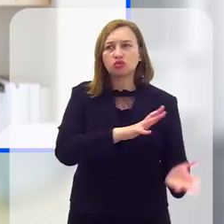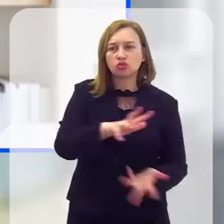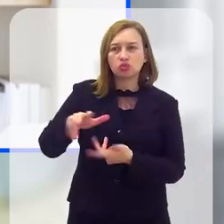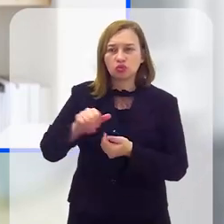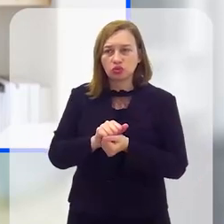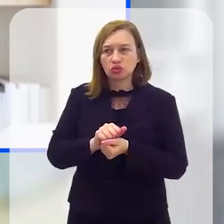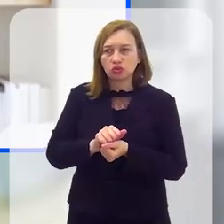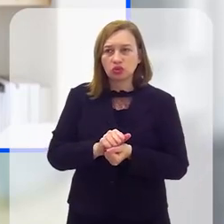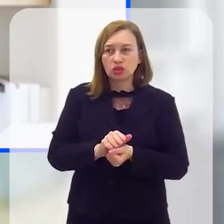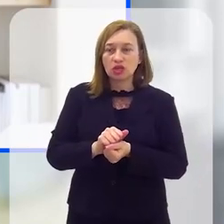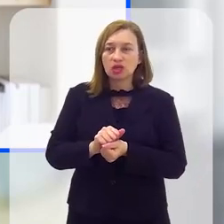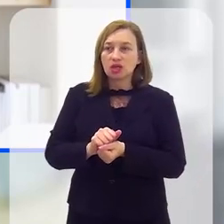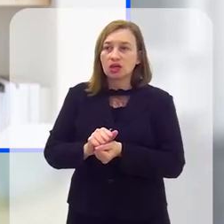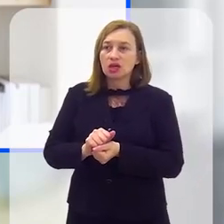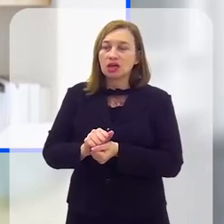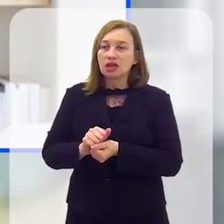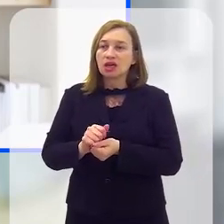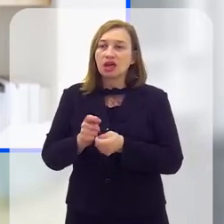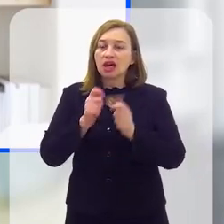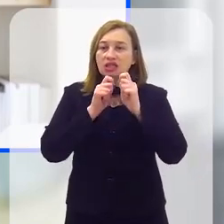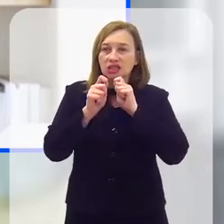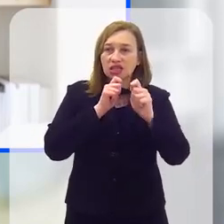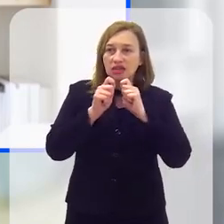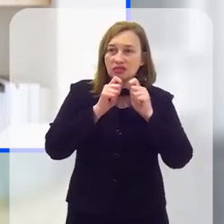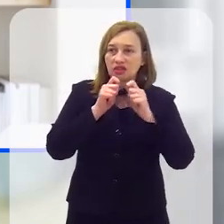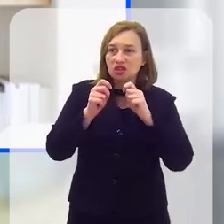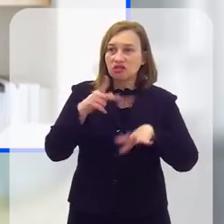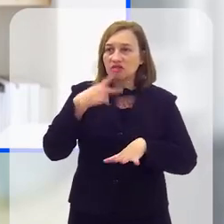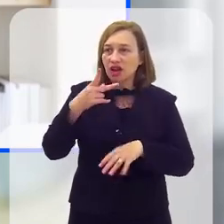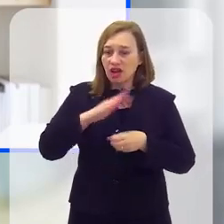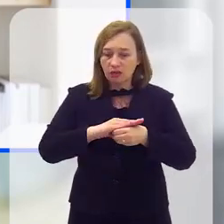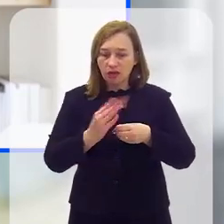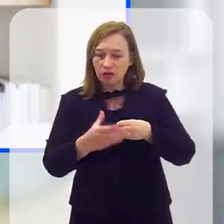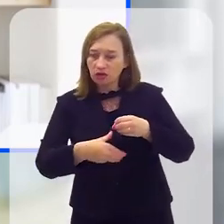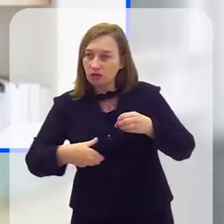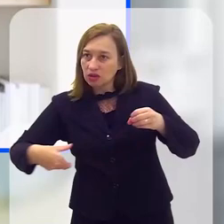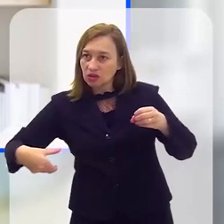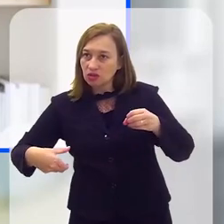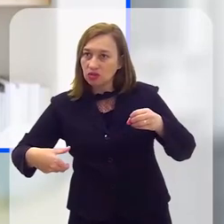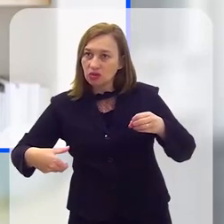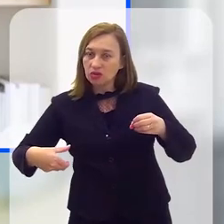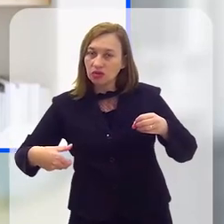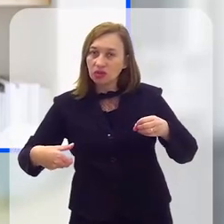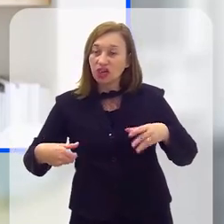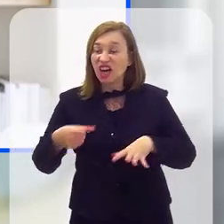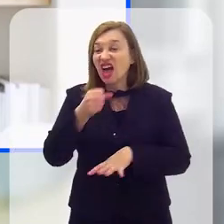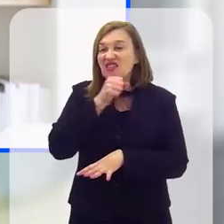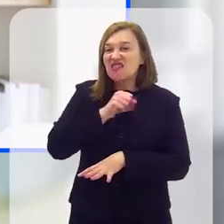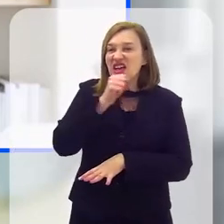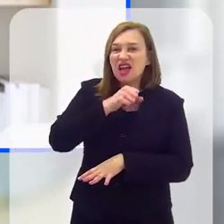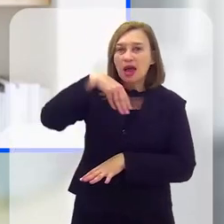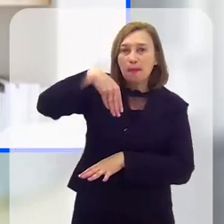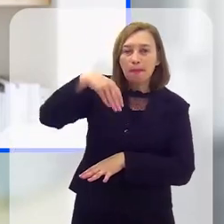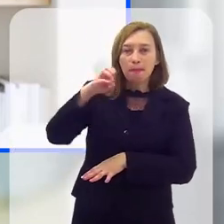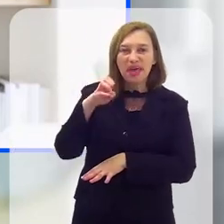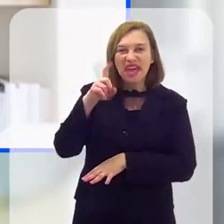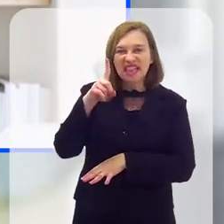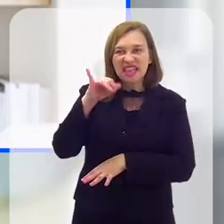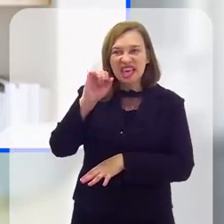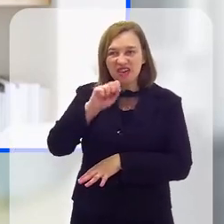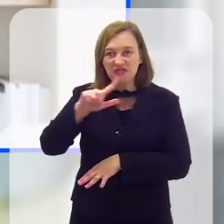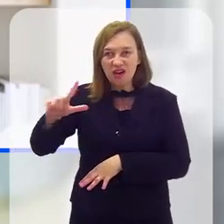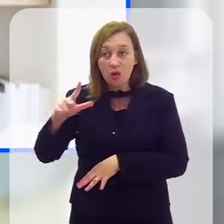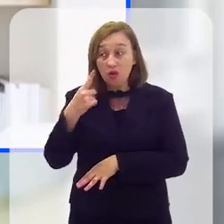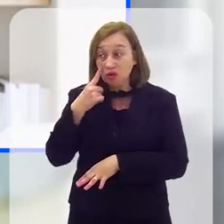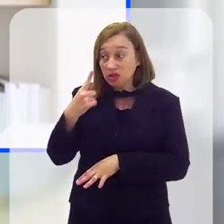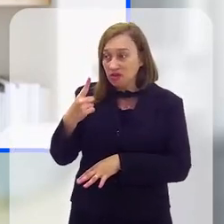imprensa europeia classificava o nosso sistema de coleta de esgoto medieval. Enfim. Quando